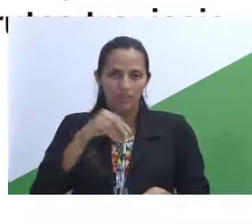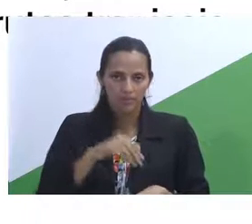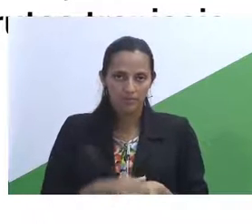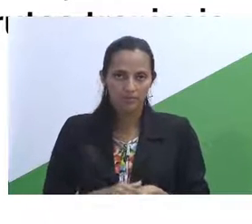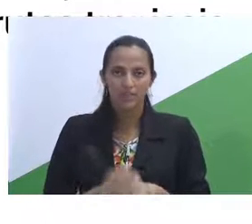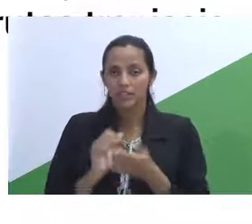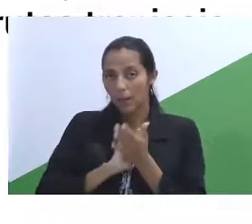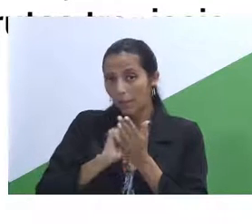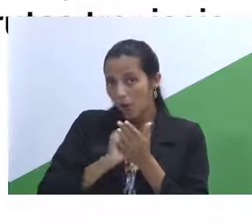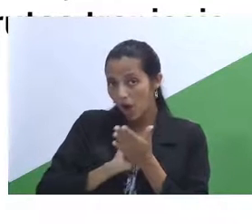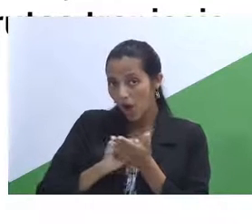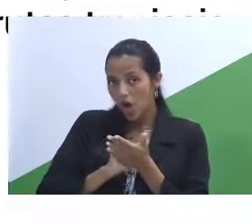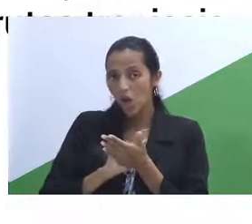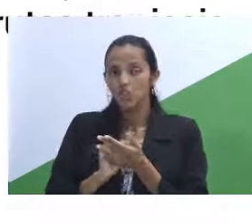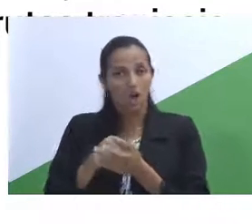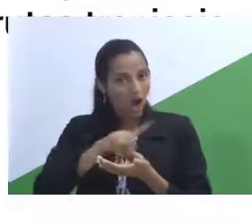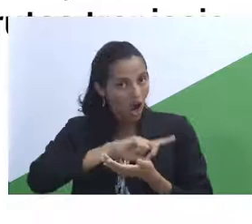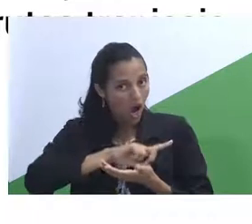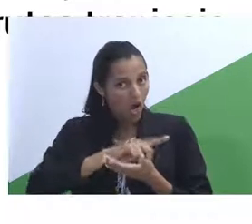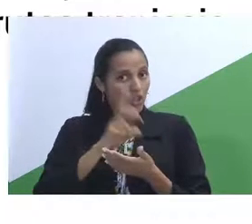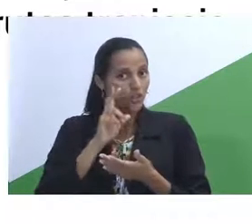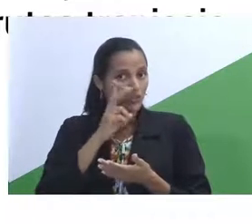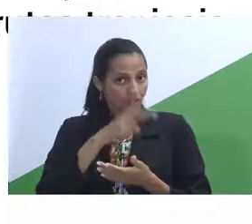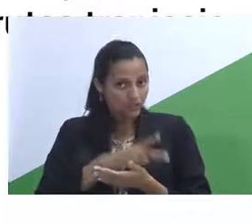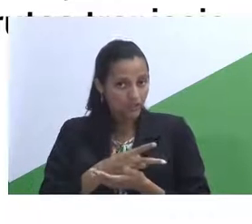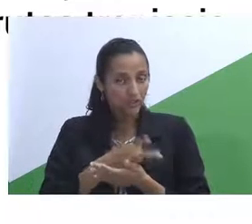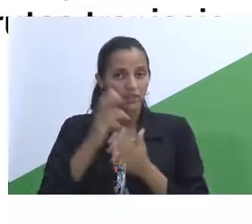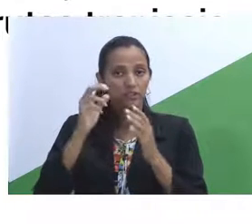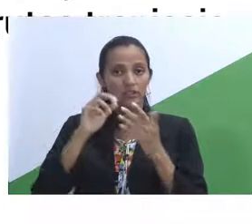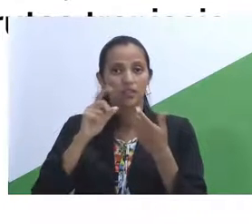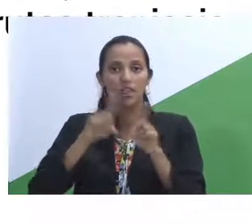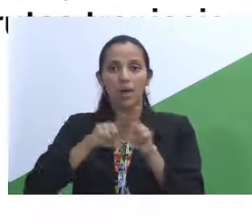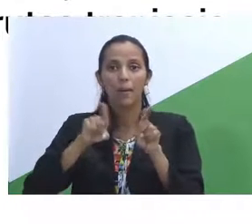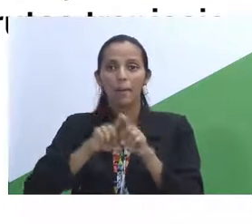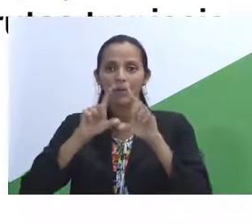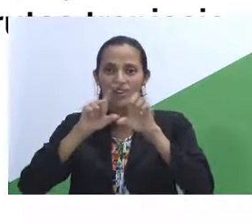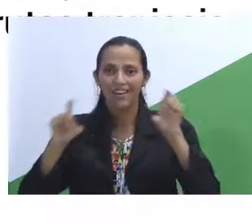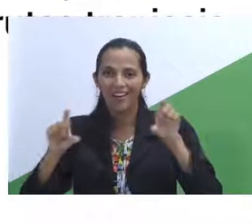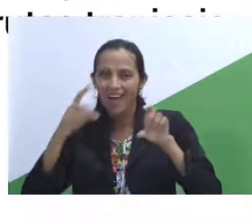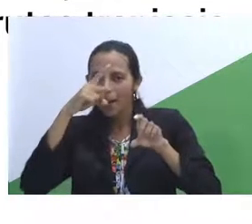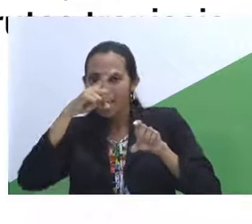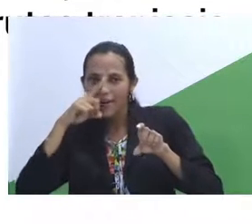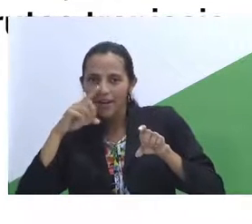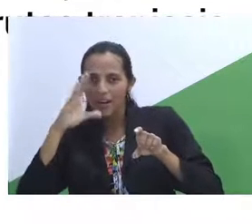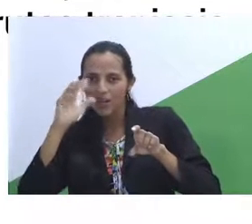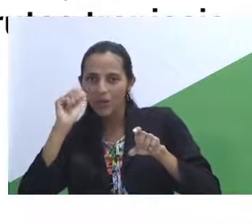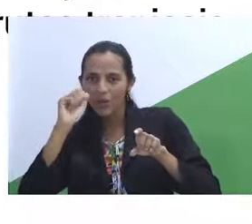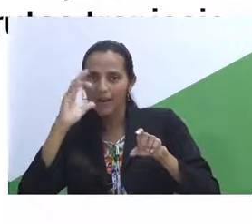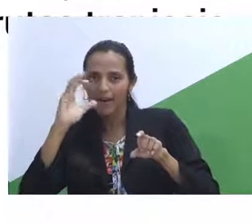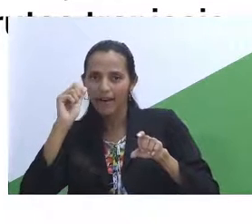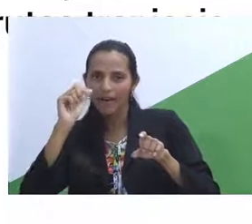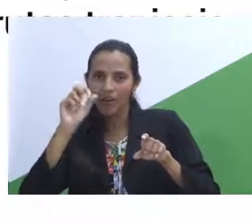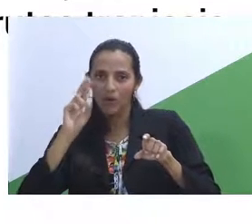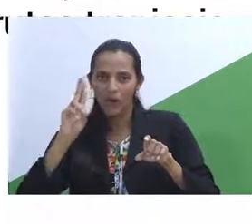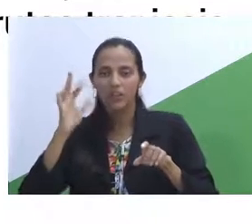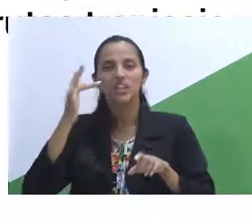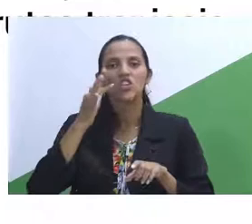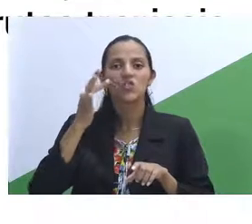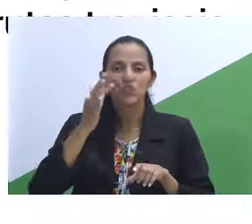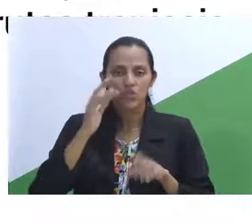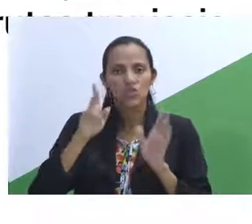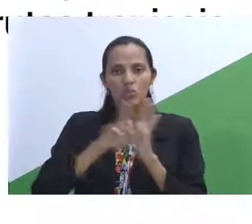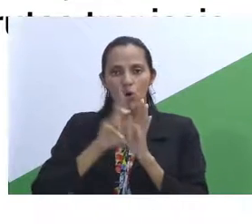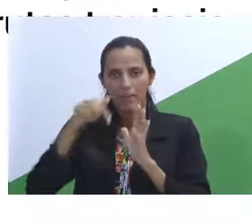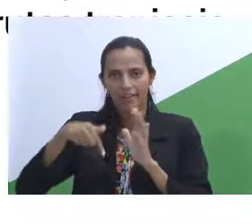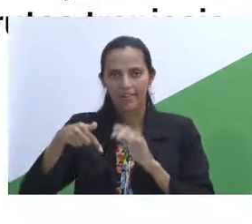da borracha, né? Que eu acabei de falar para vocês da batalha da borracha, do cacau, do mate e das frutas, das frutas, perdão, tropicais.